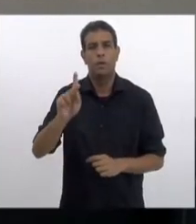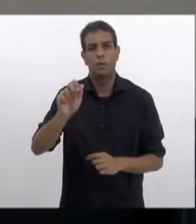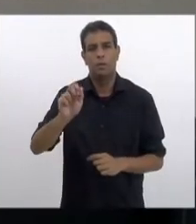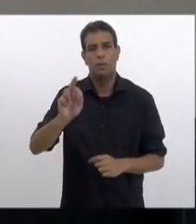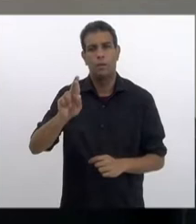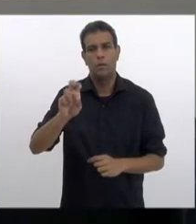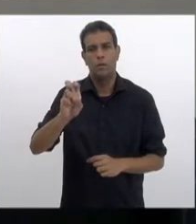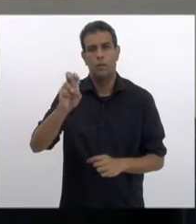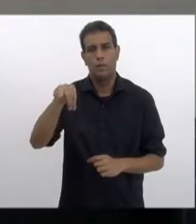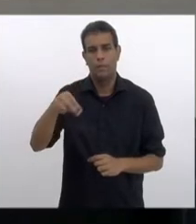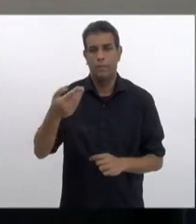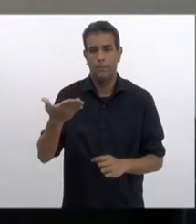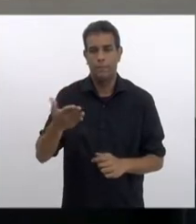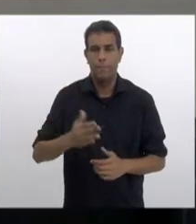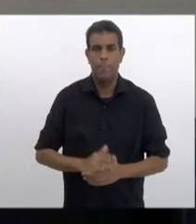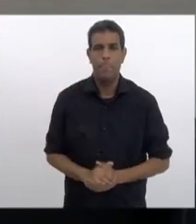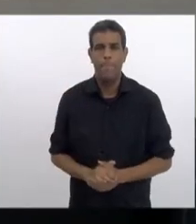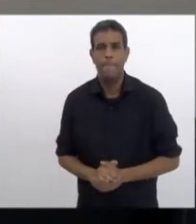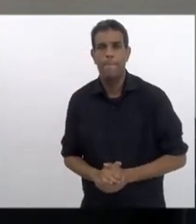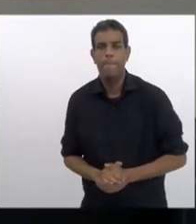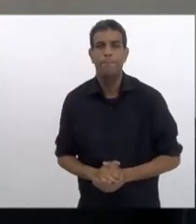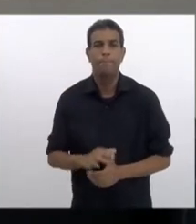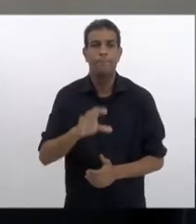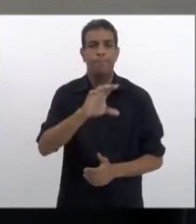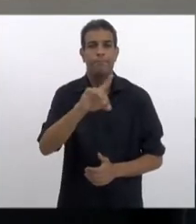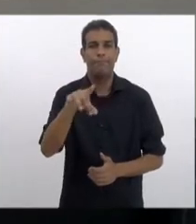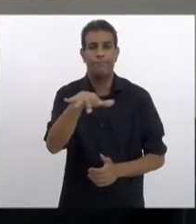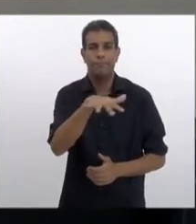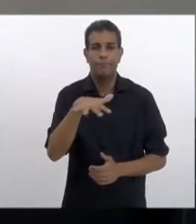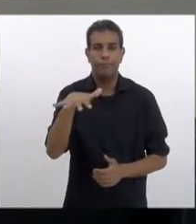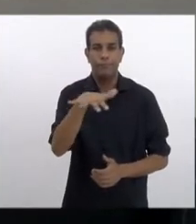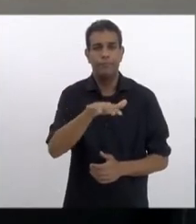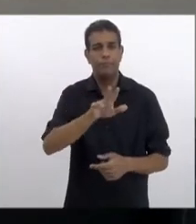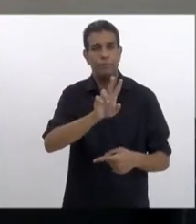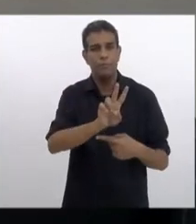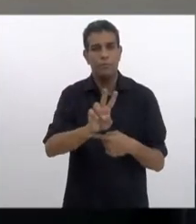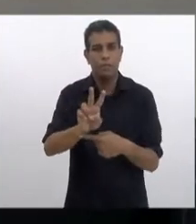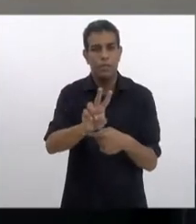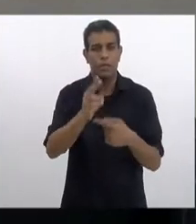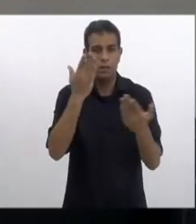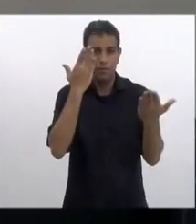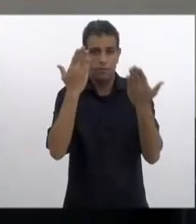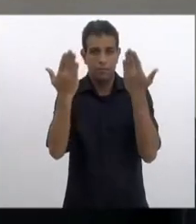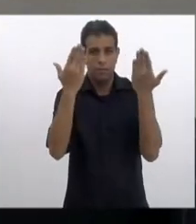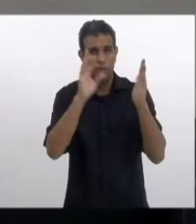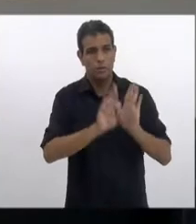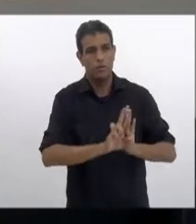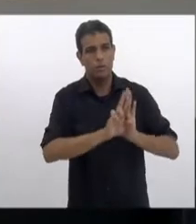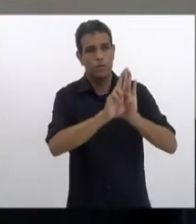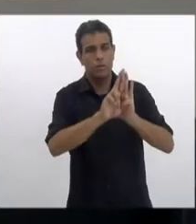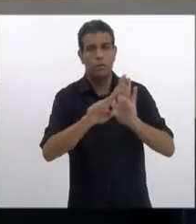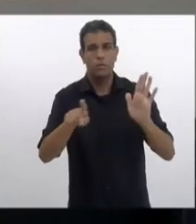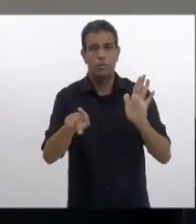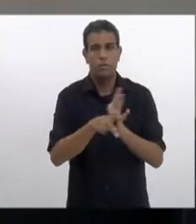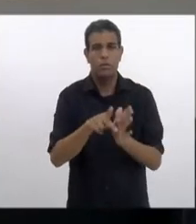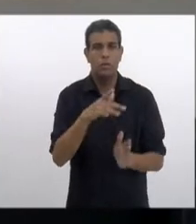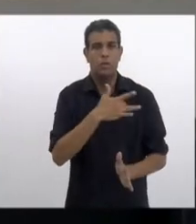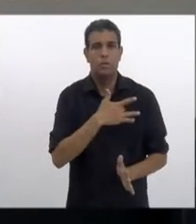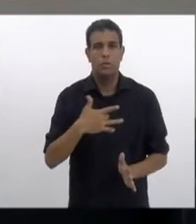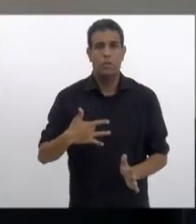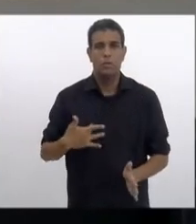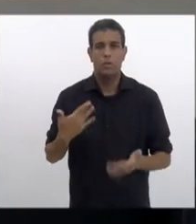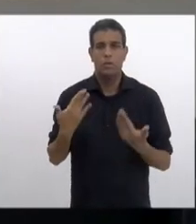Atier. O coordenador de atenção psicossocial, representando a Secretaria de Estado de Saúde, senhor